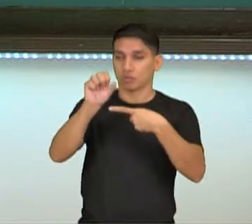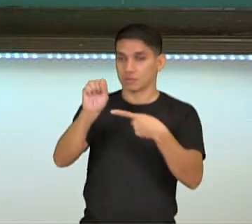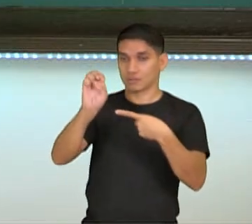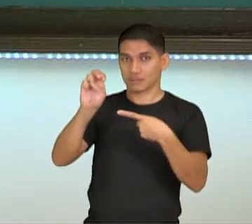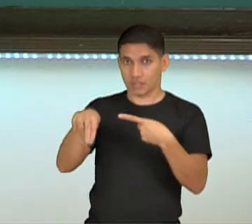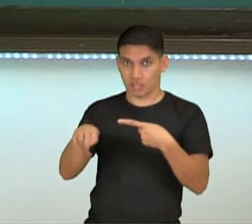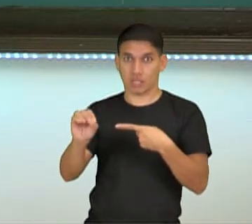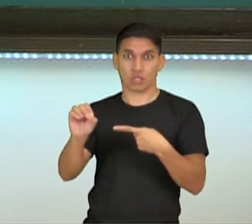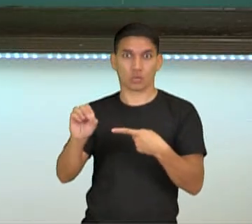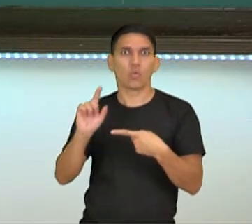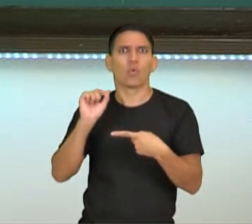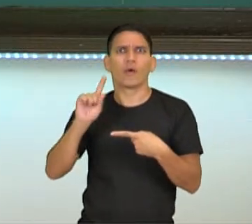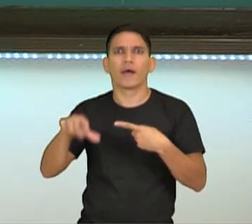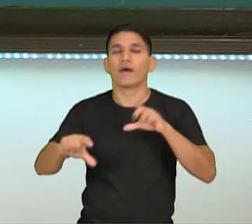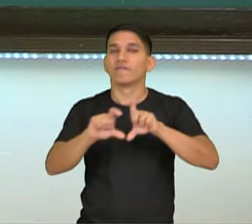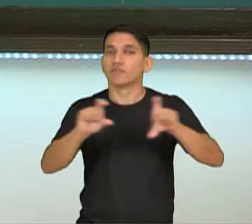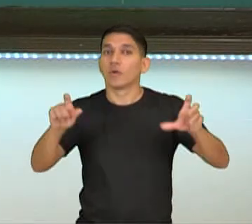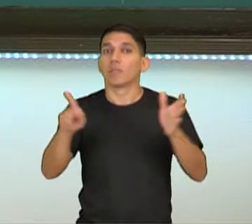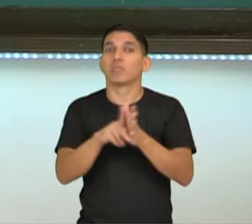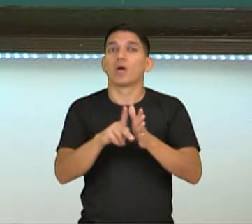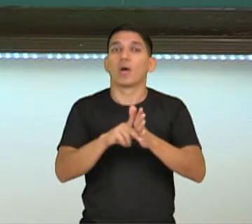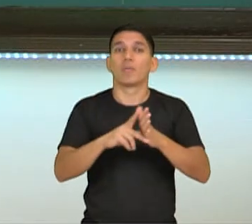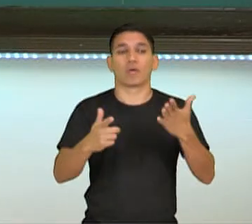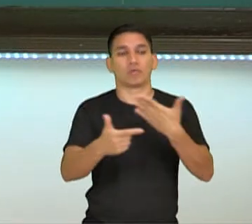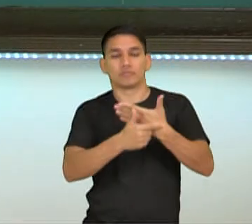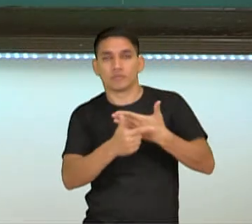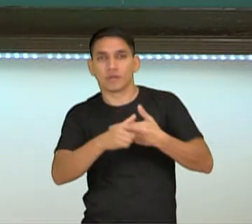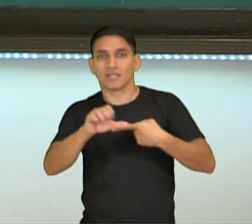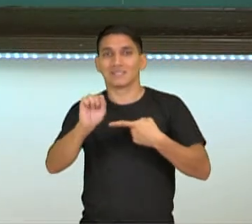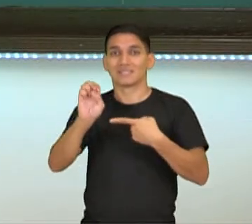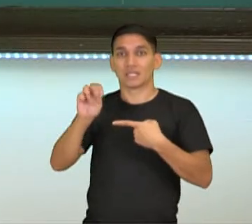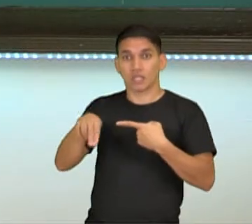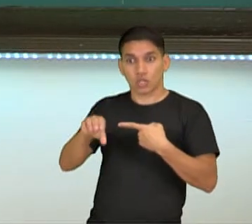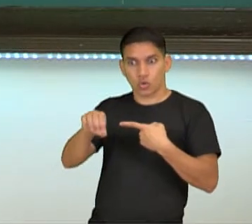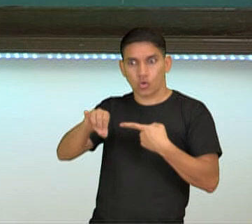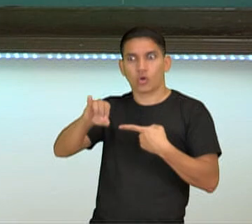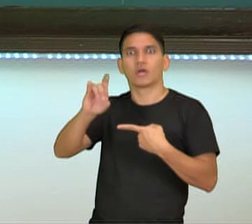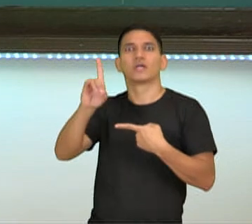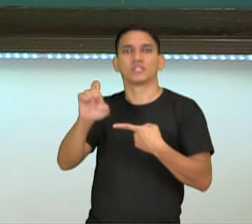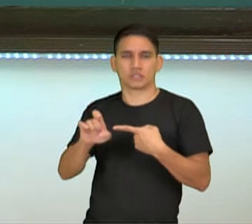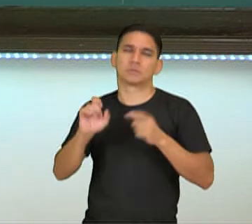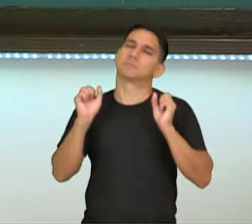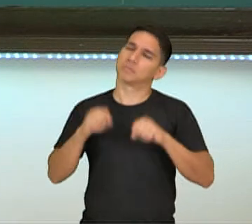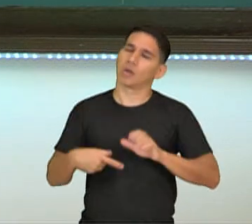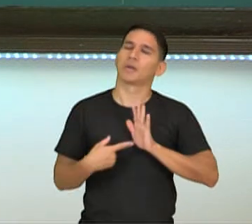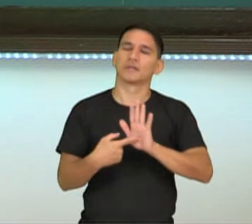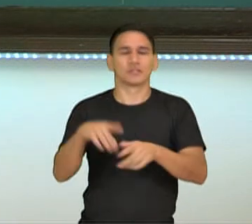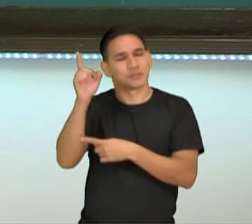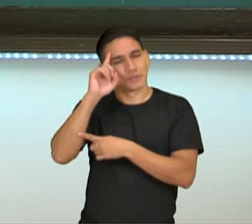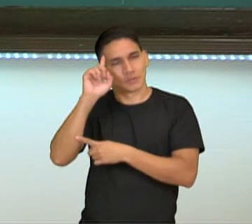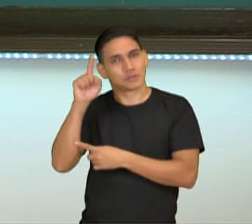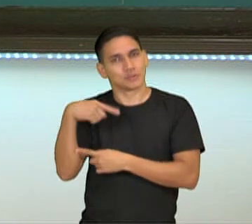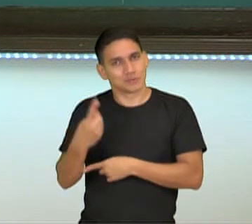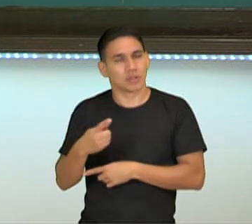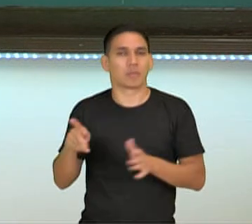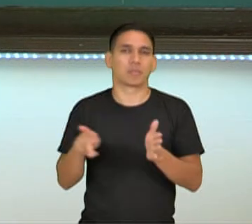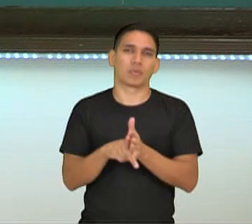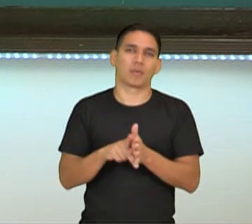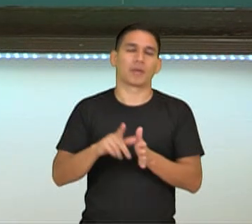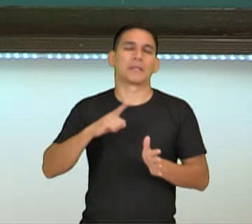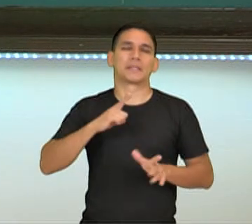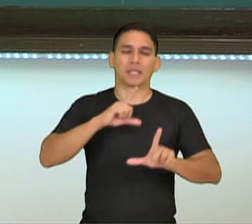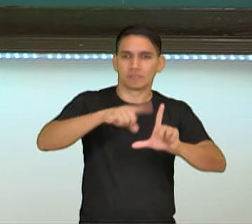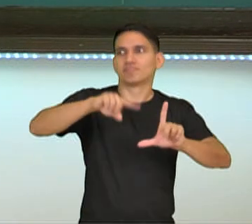essa função seno é uma função senoide que pode representar, sim, agentes do nosso cotidiano, como as altas e